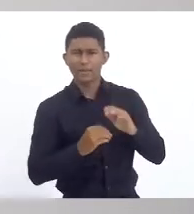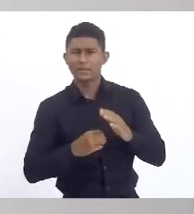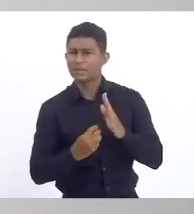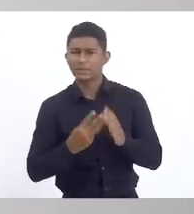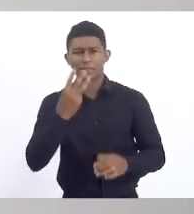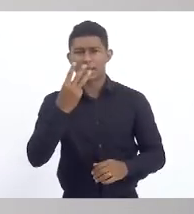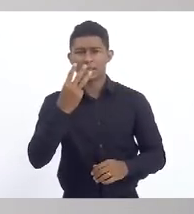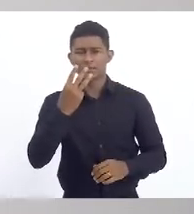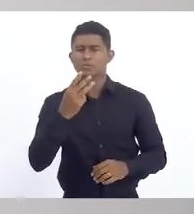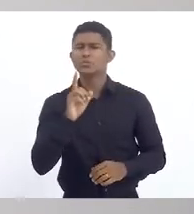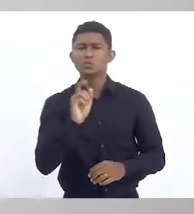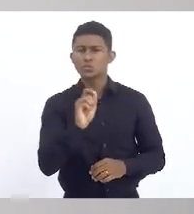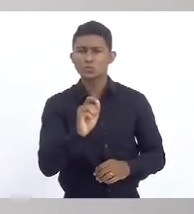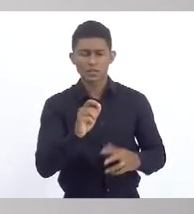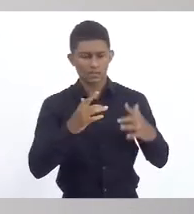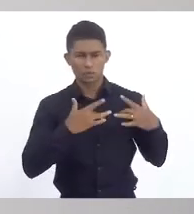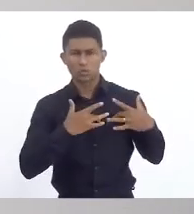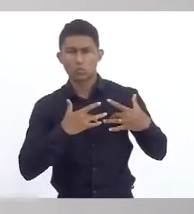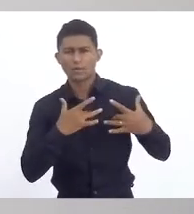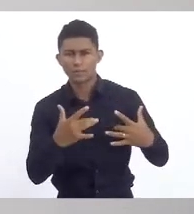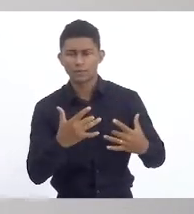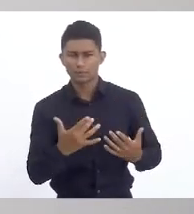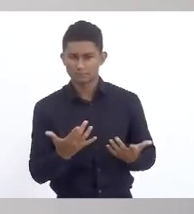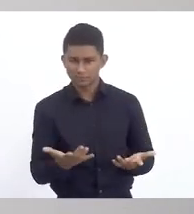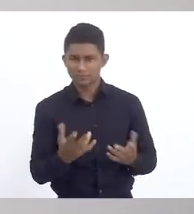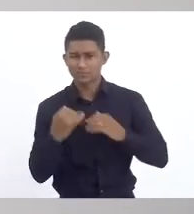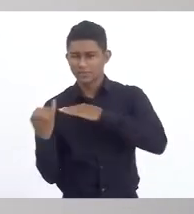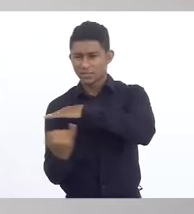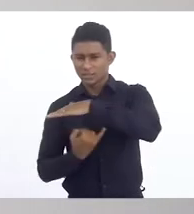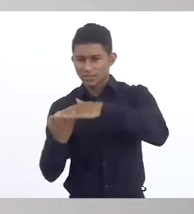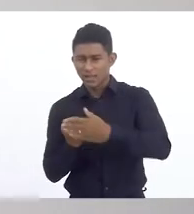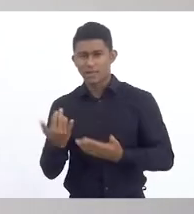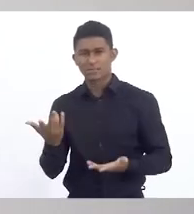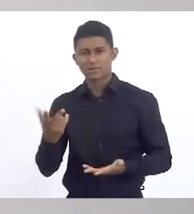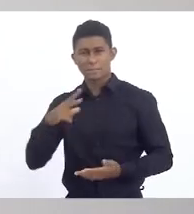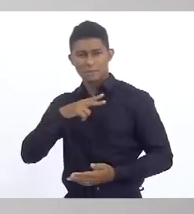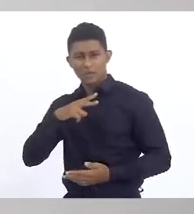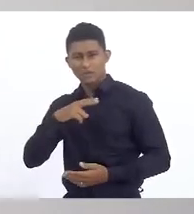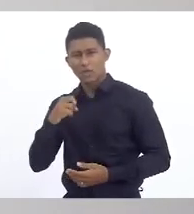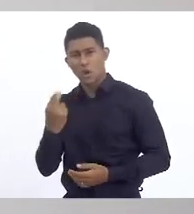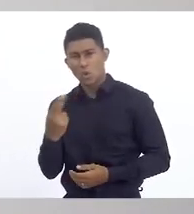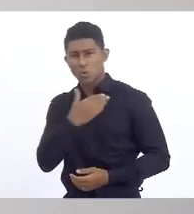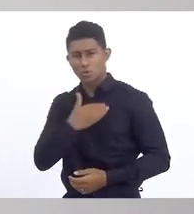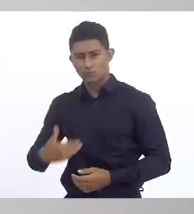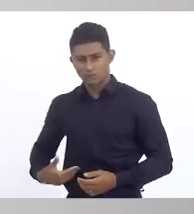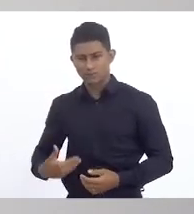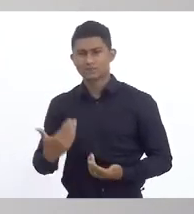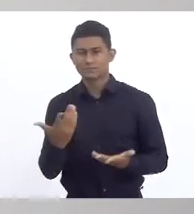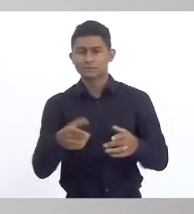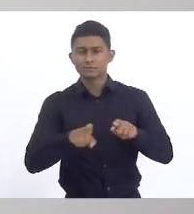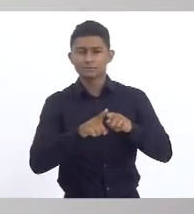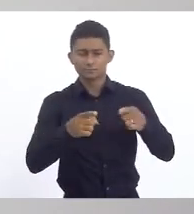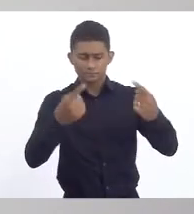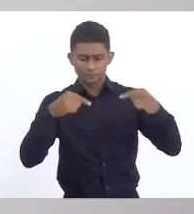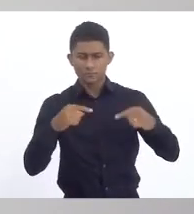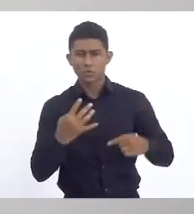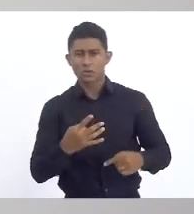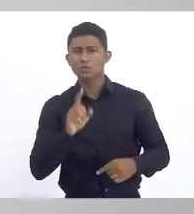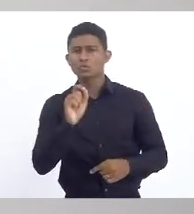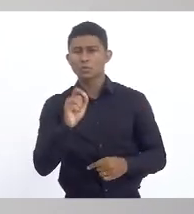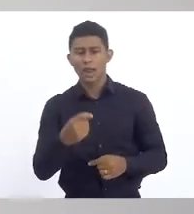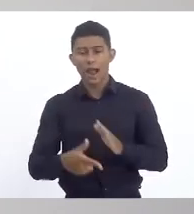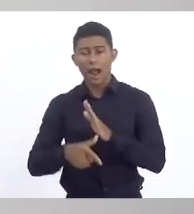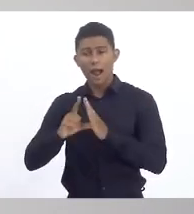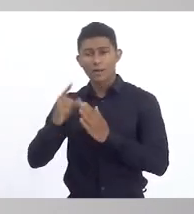doações, não é isso? Né? De entidades públicas e privadas, o quarto, saldo de exercícios anteriores, e